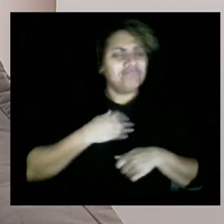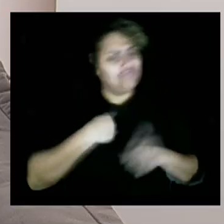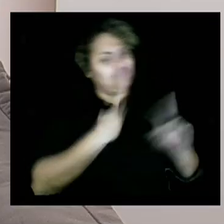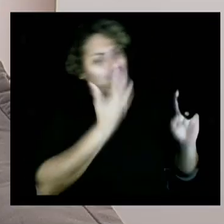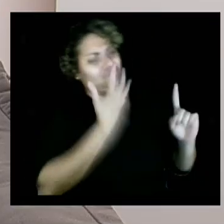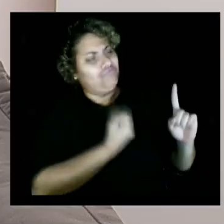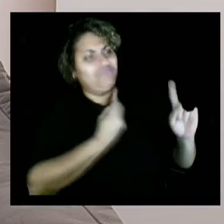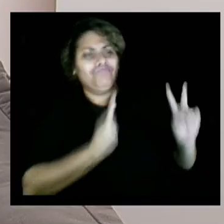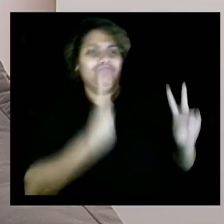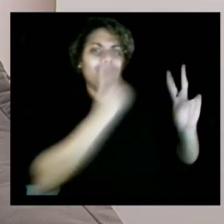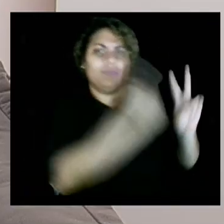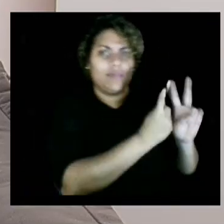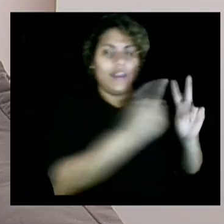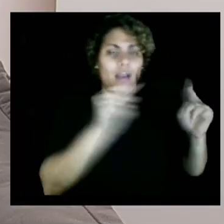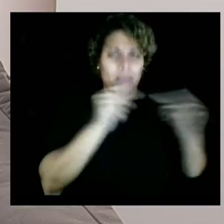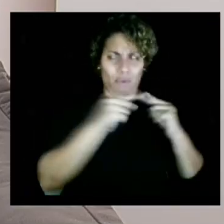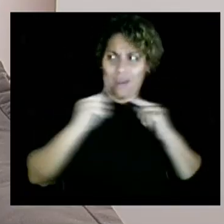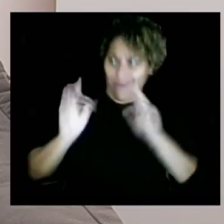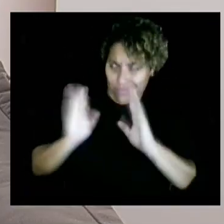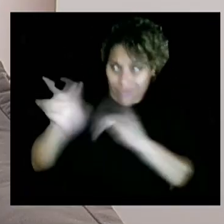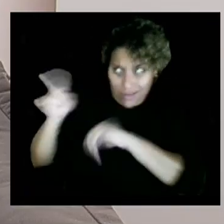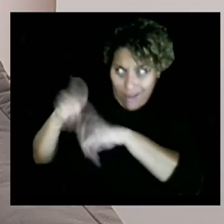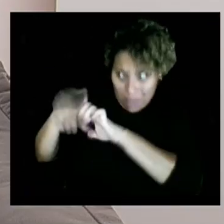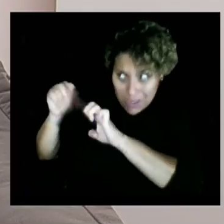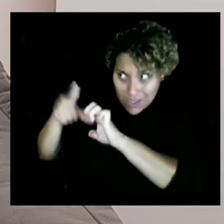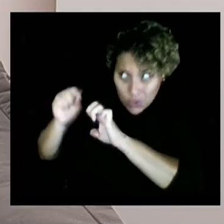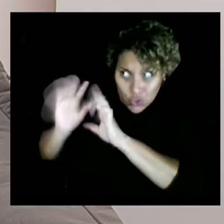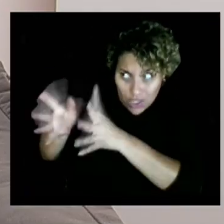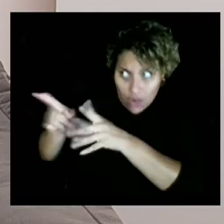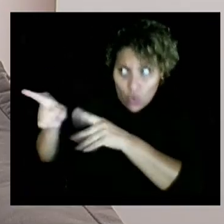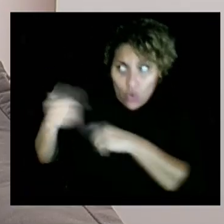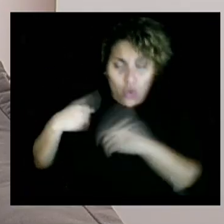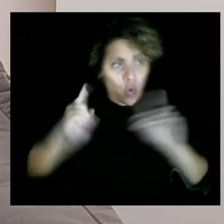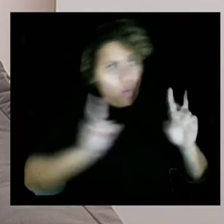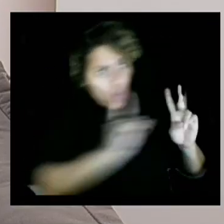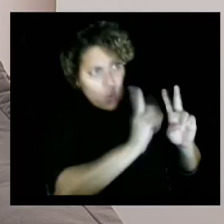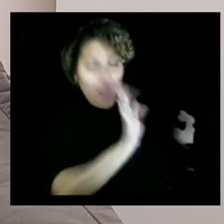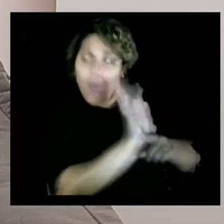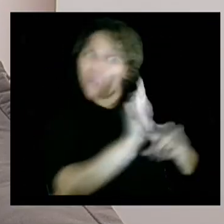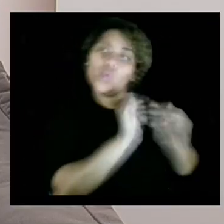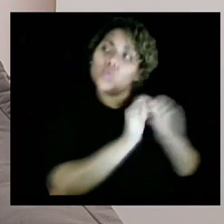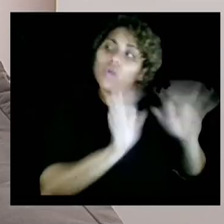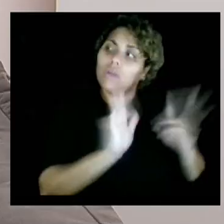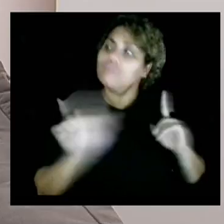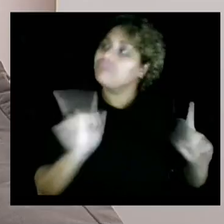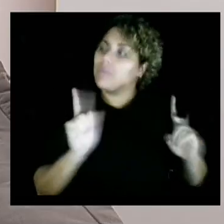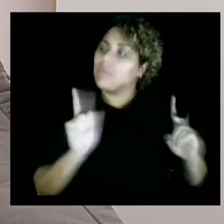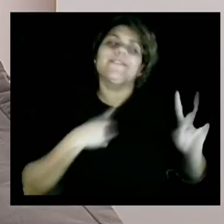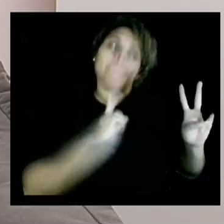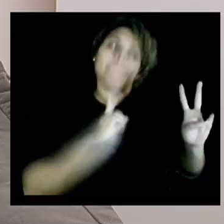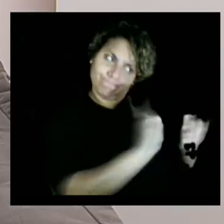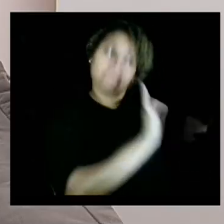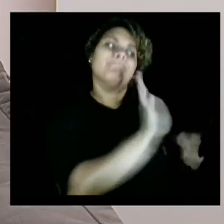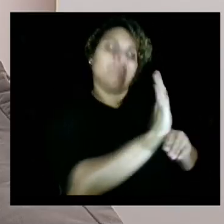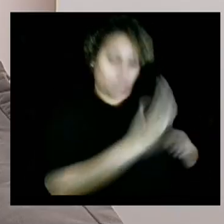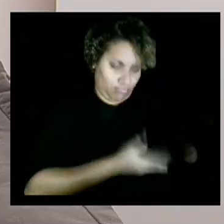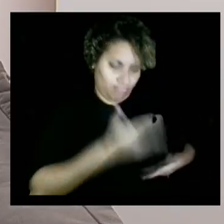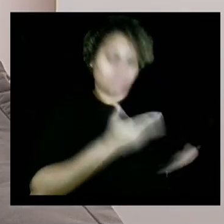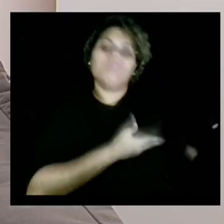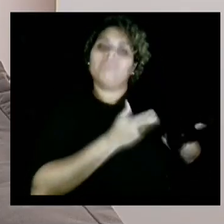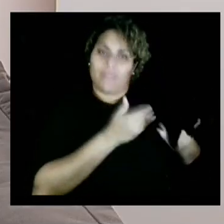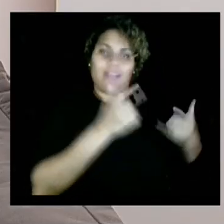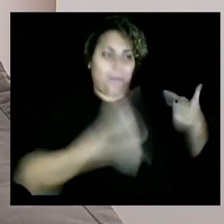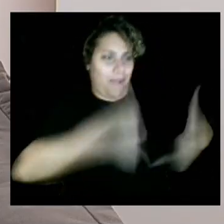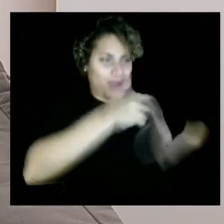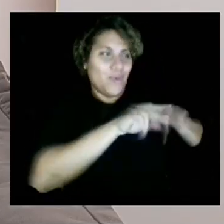ou no momento você era colaboradora deles? Eu prestava serviço para eles, Tá. né? Isso foi no começo, depois nós ficamos juntos mais de